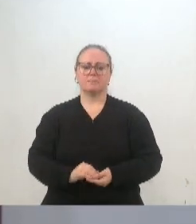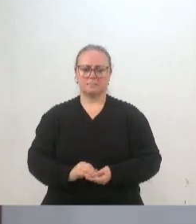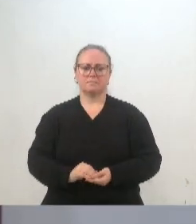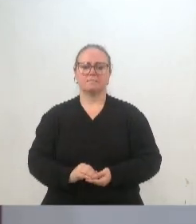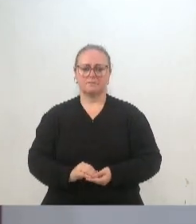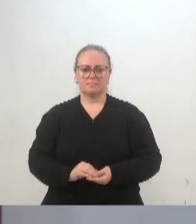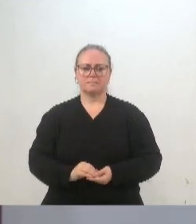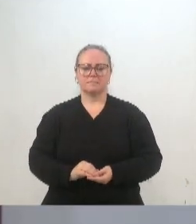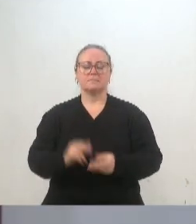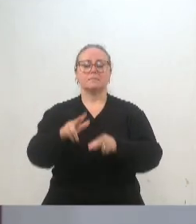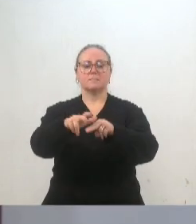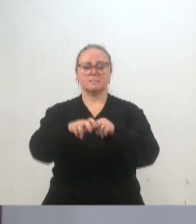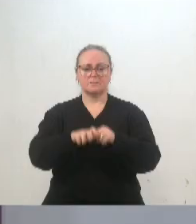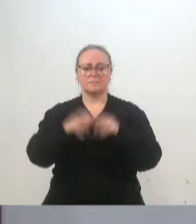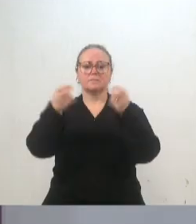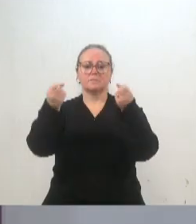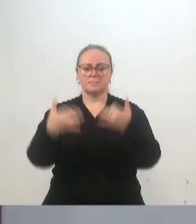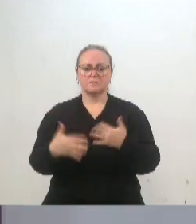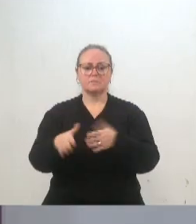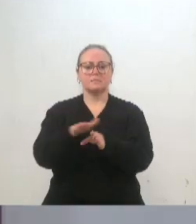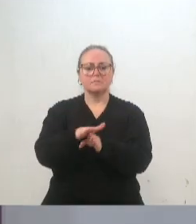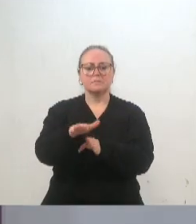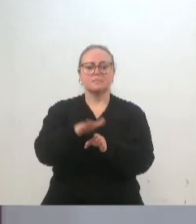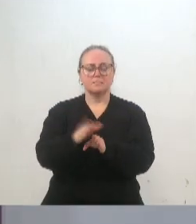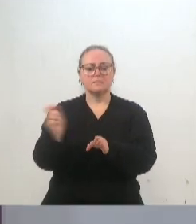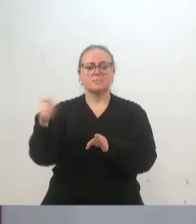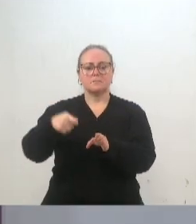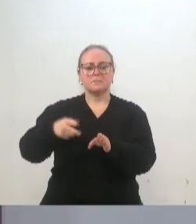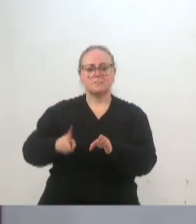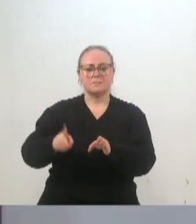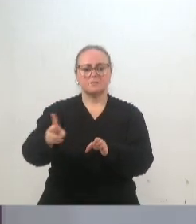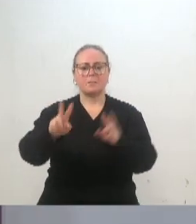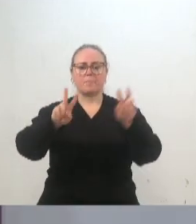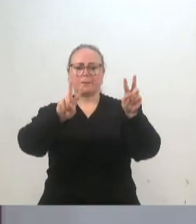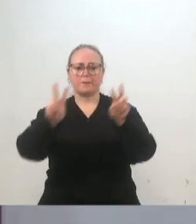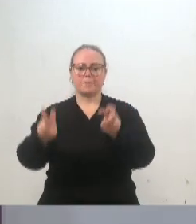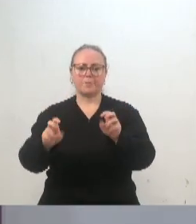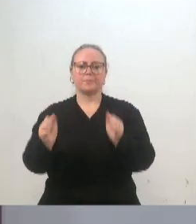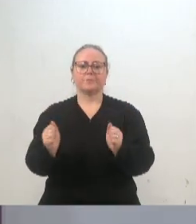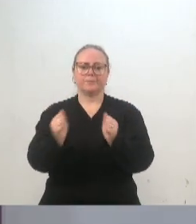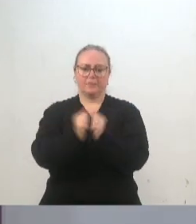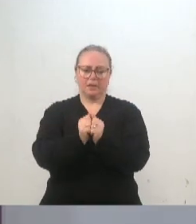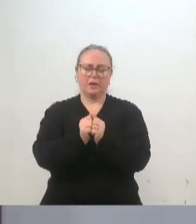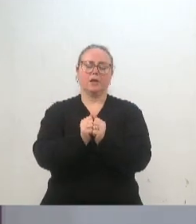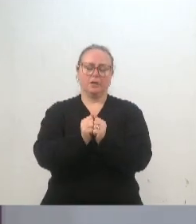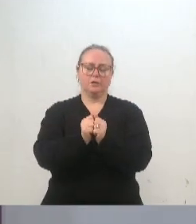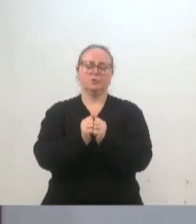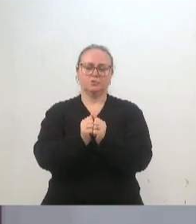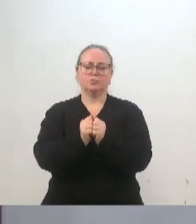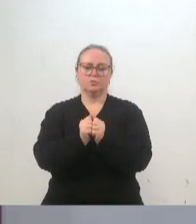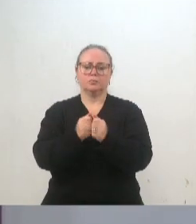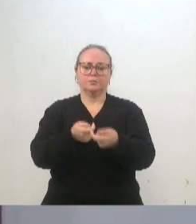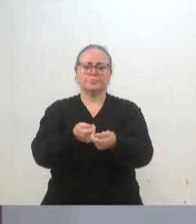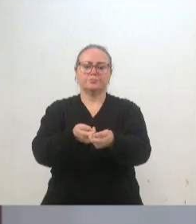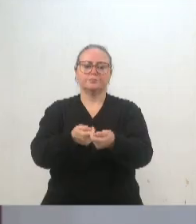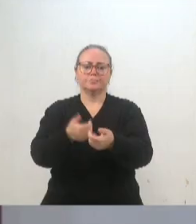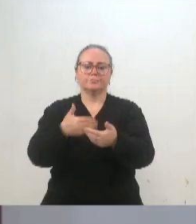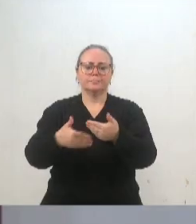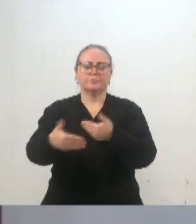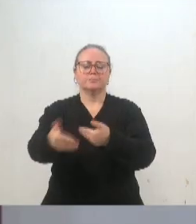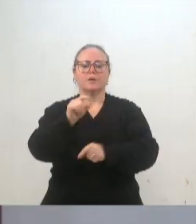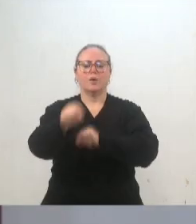eu falei e ainda orientei que a gente continuasse a abordar essa temática, que é das concessões públicas no